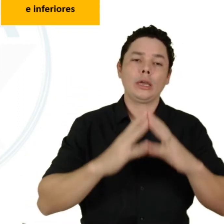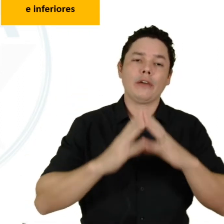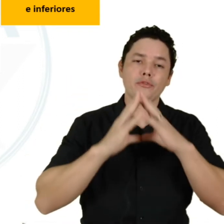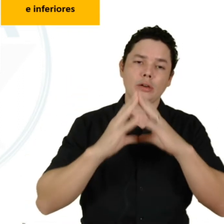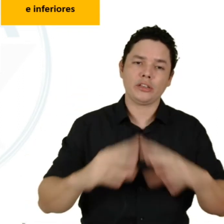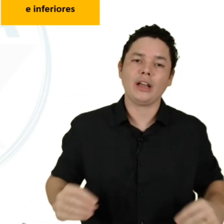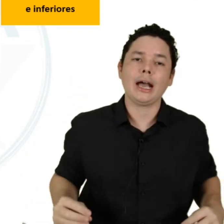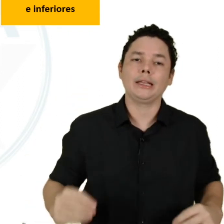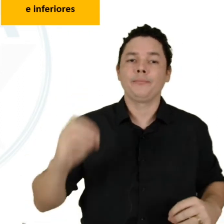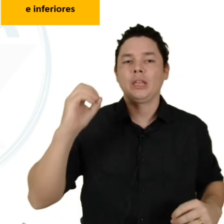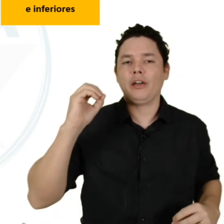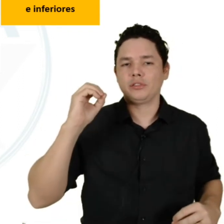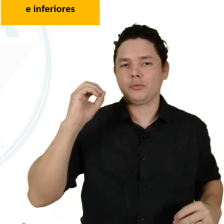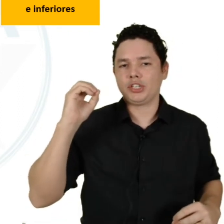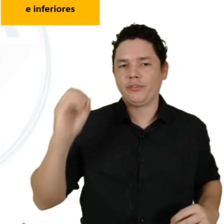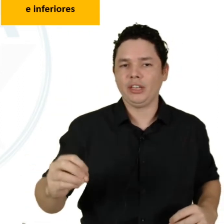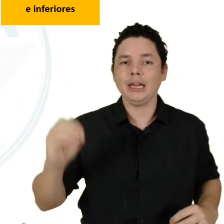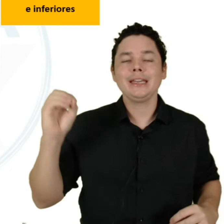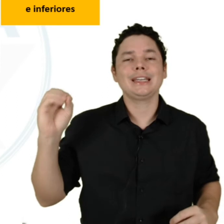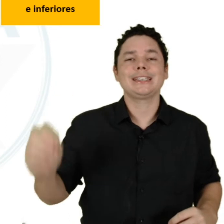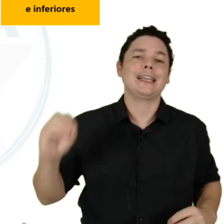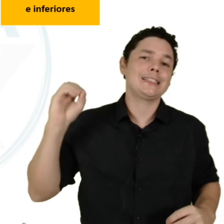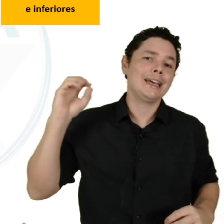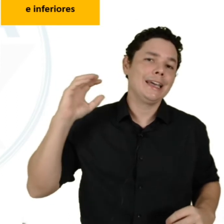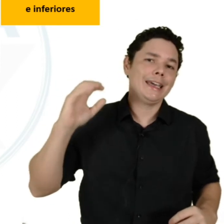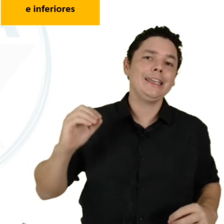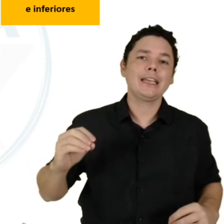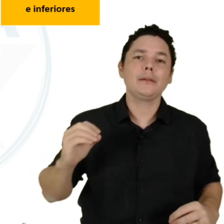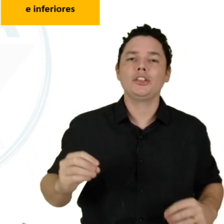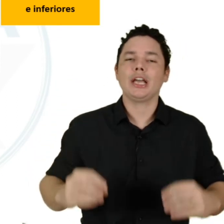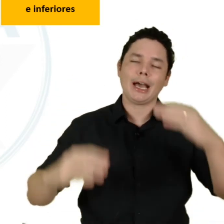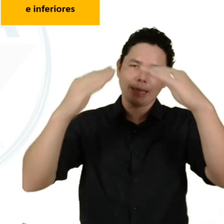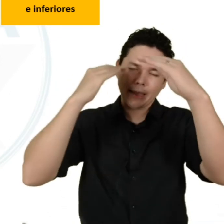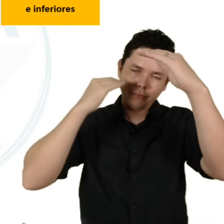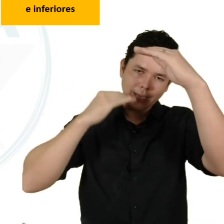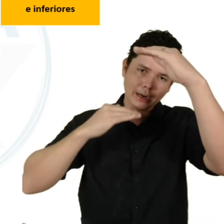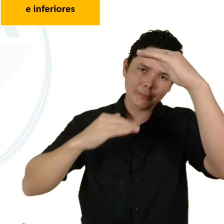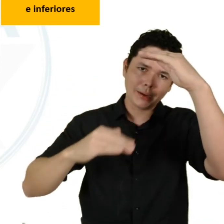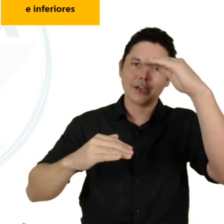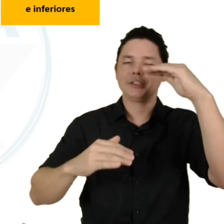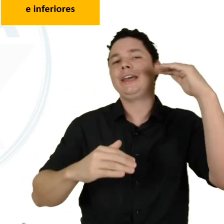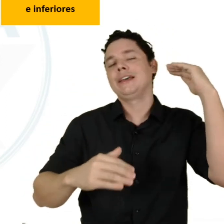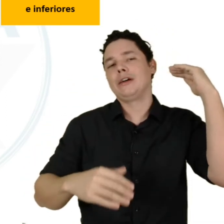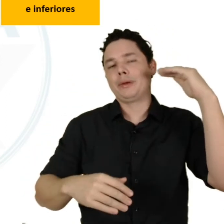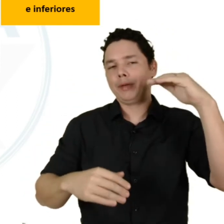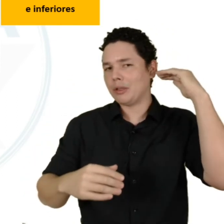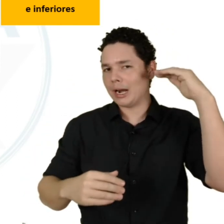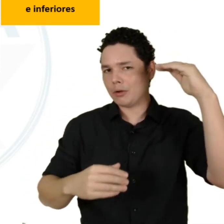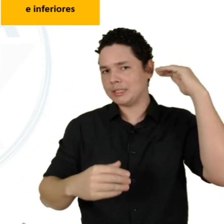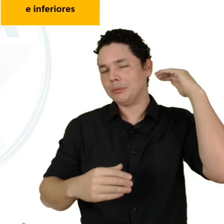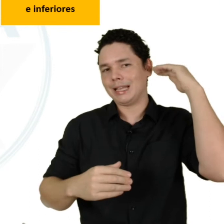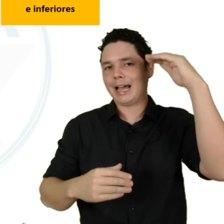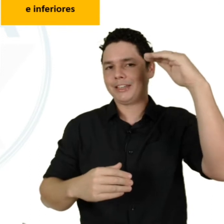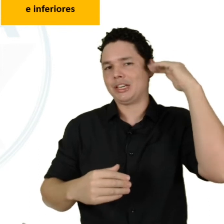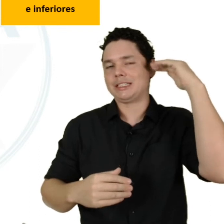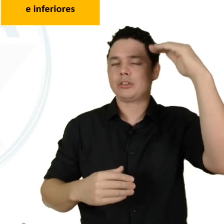2479. O que é a função gratificada? É a função de chefia e assistência intermediária, é um degrau abaixo, né? Primeiro tem o cargo de